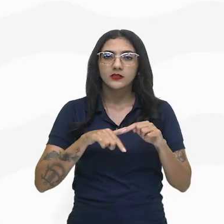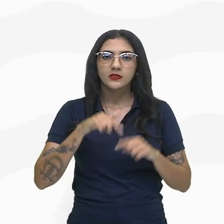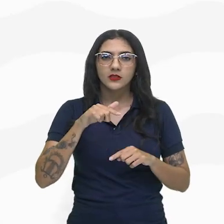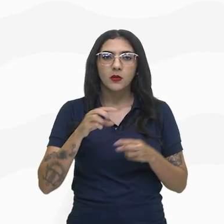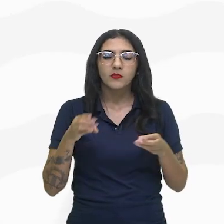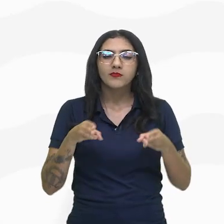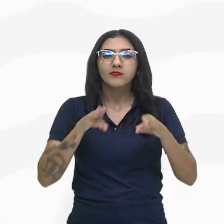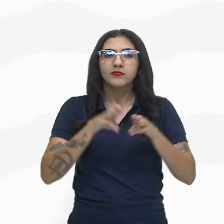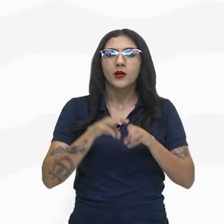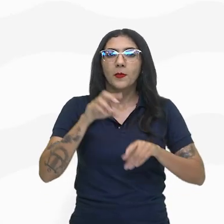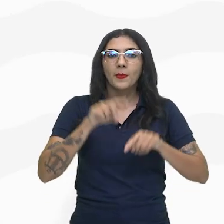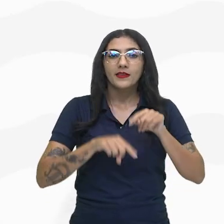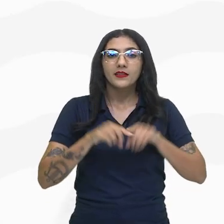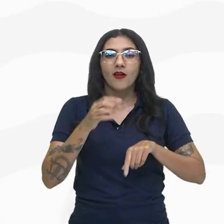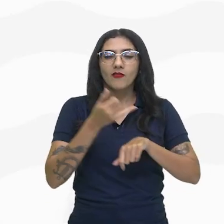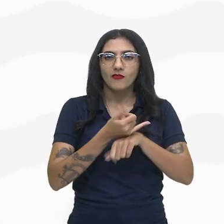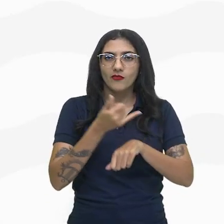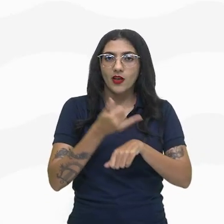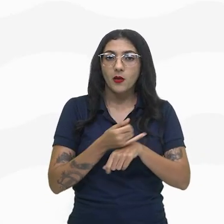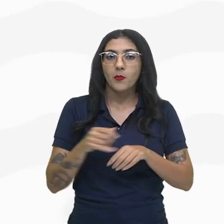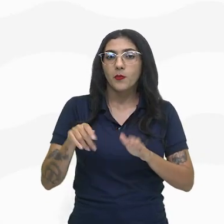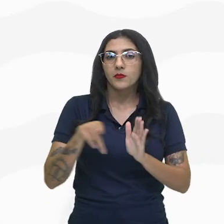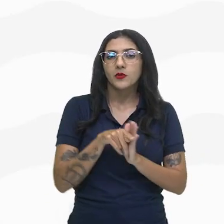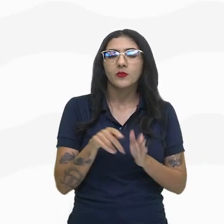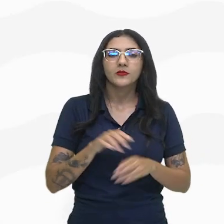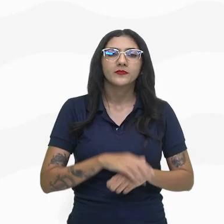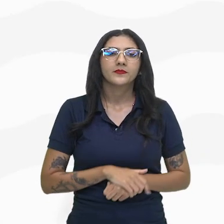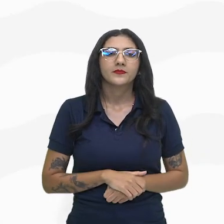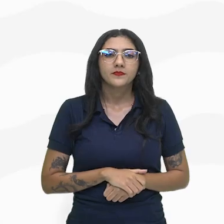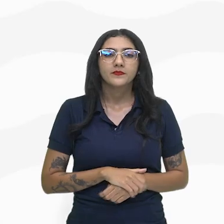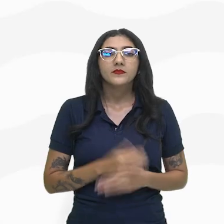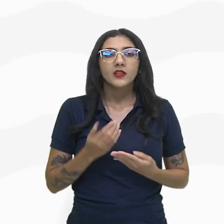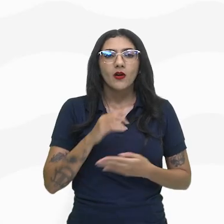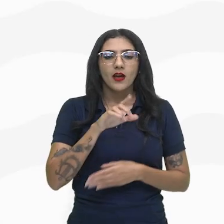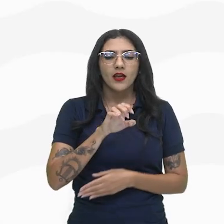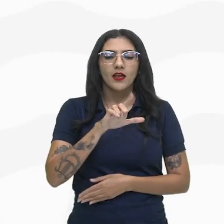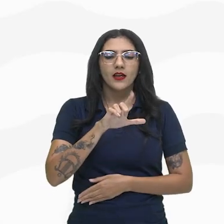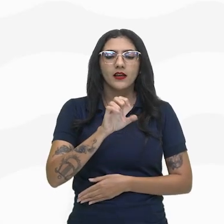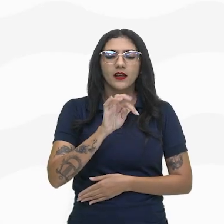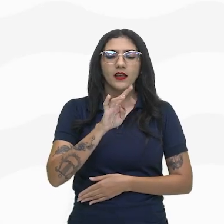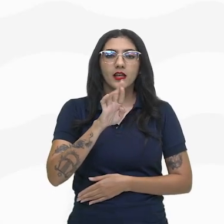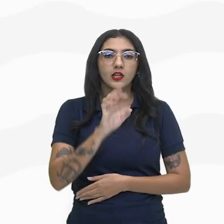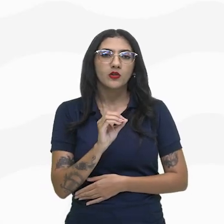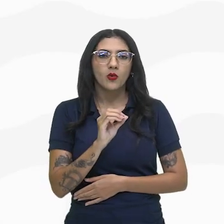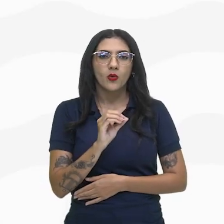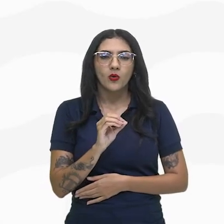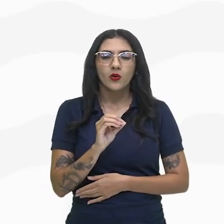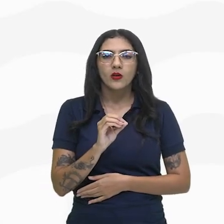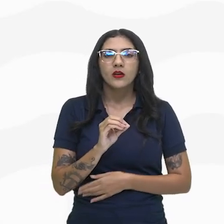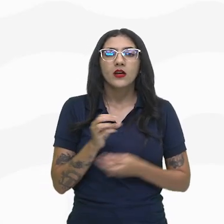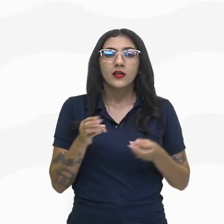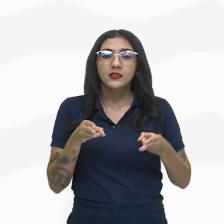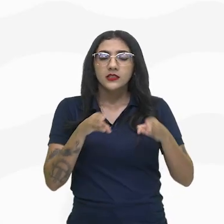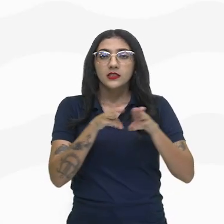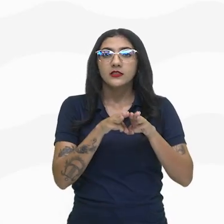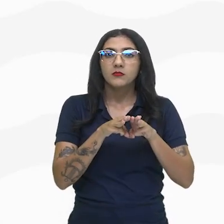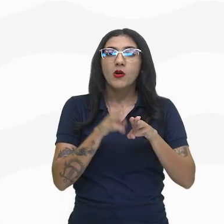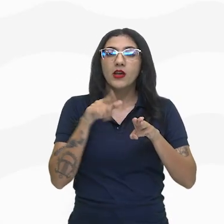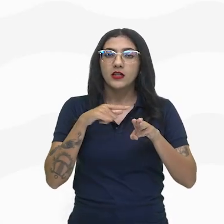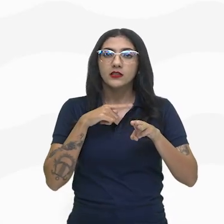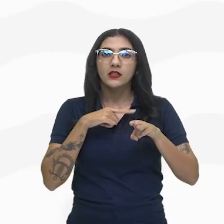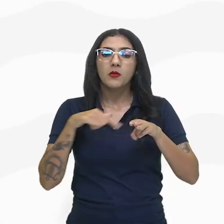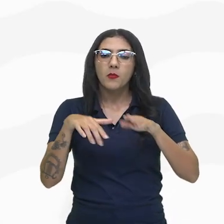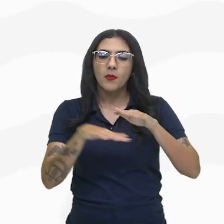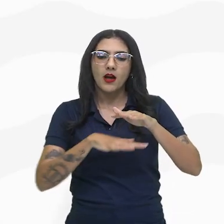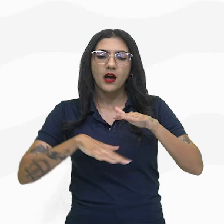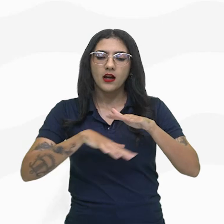materiais ferrosos de outros materiais. O eletroímã é um ímã temporário, que cria um campo magnético quando uma